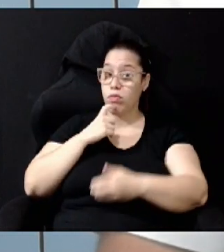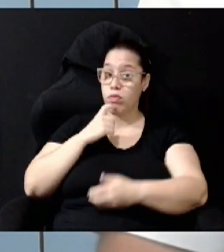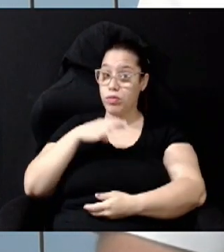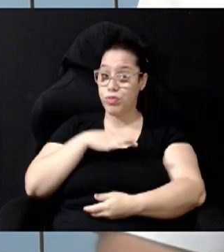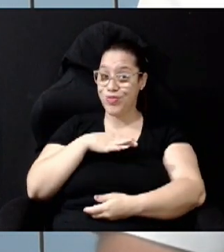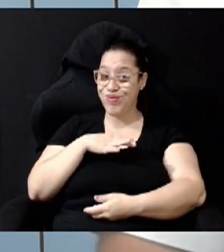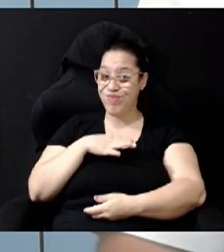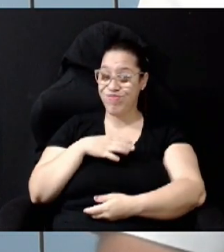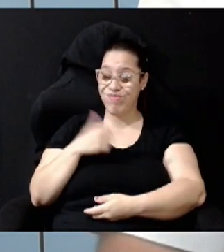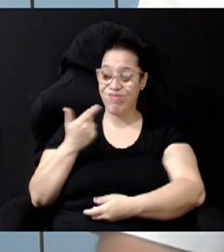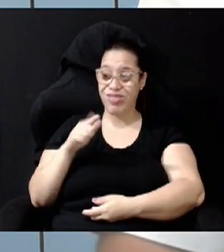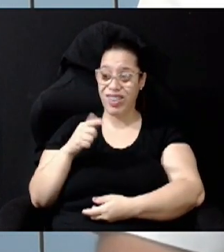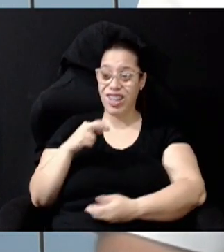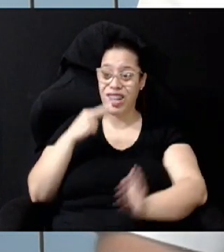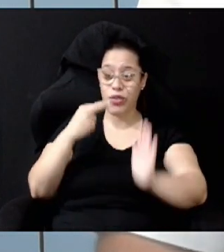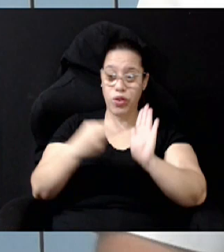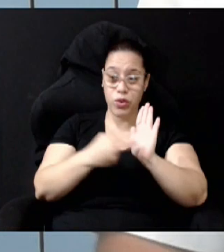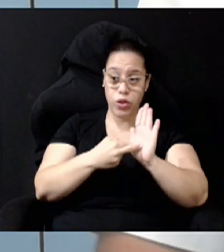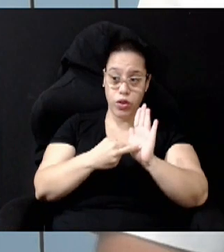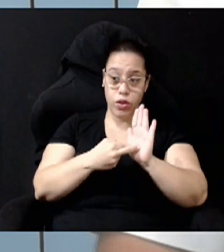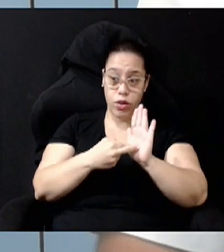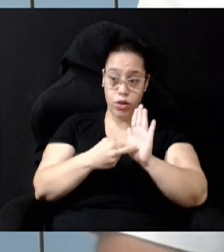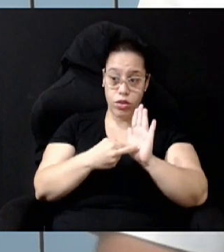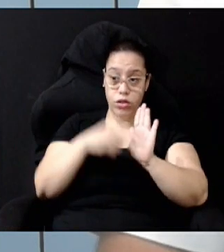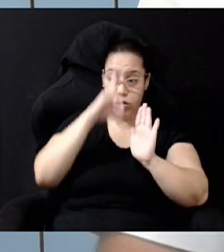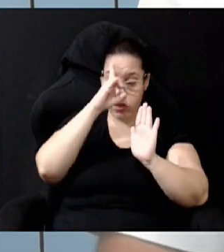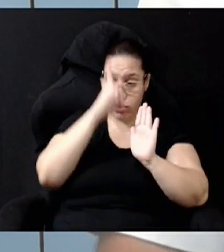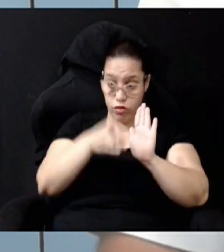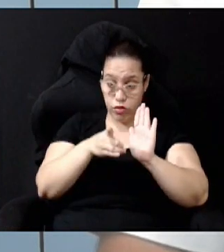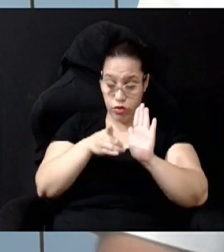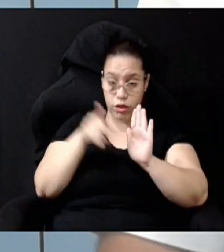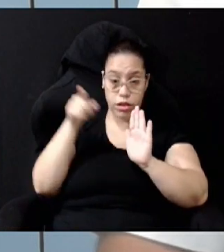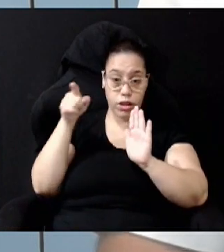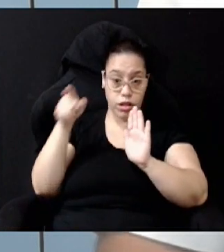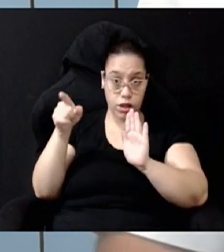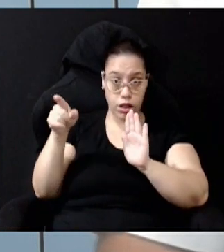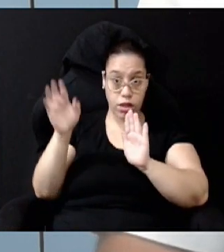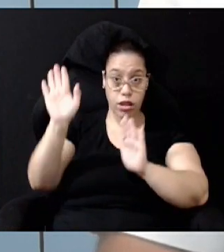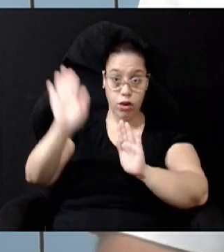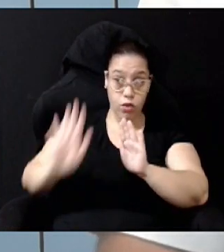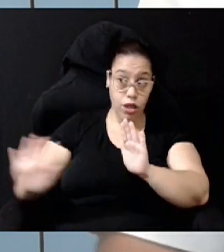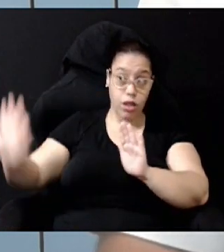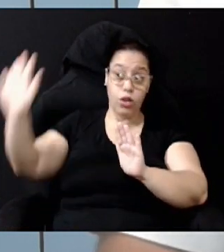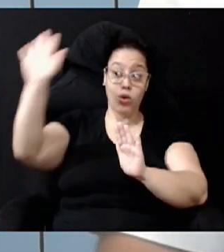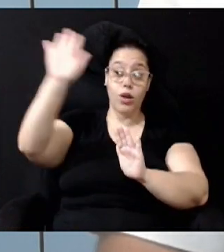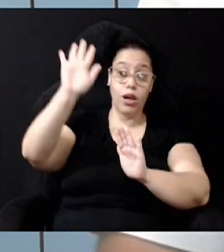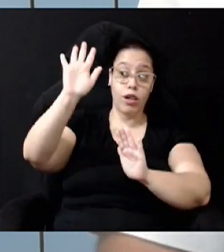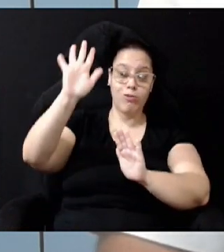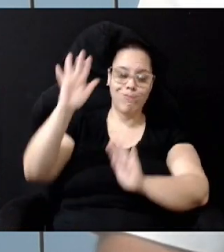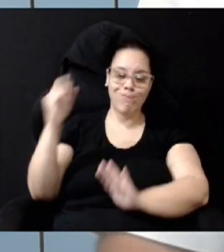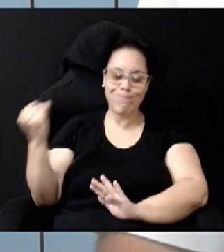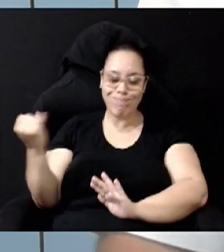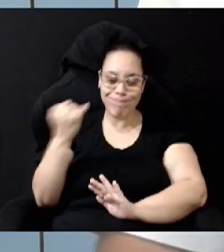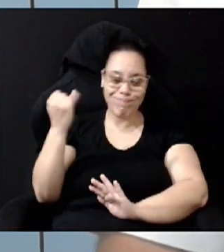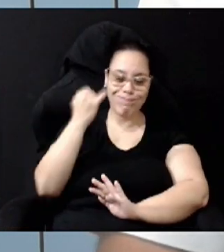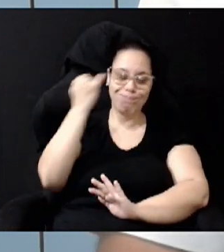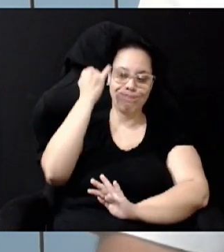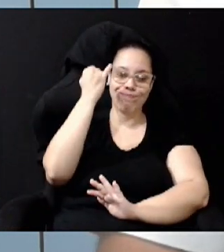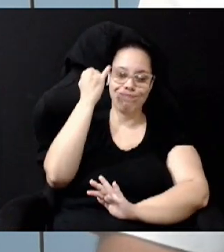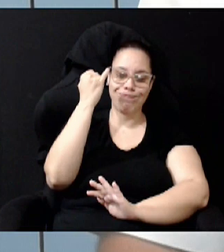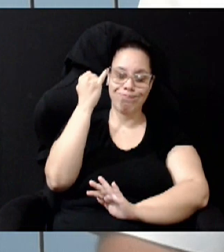sem representação direta nessa conferência nacional. Então, acho importantíssimo